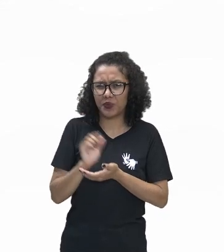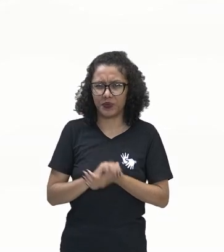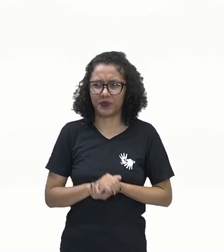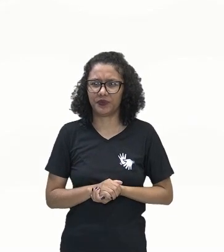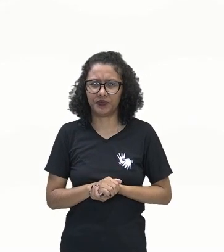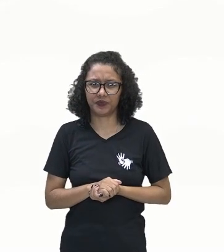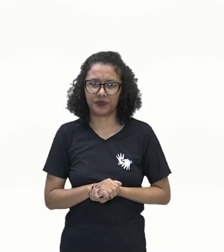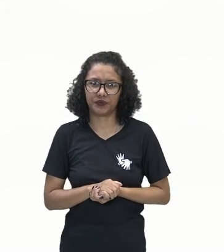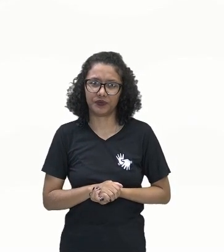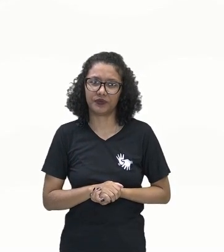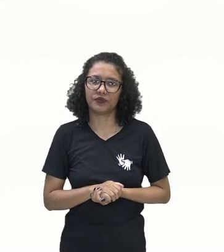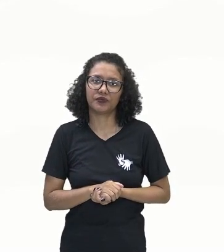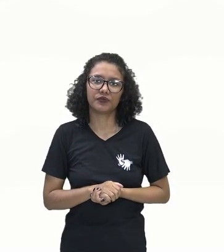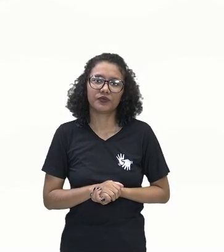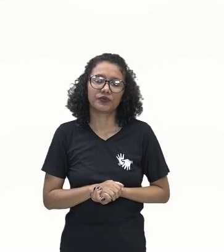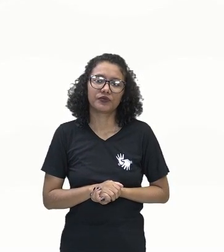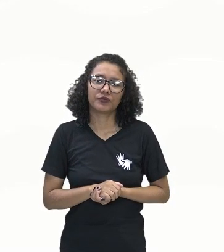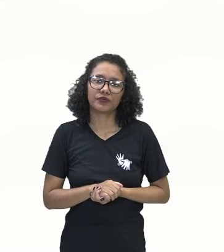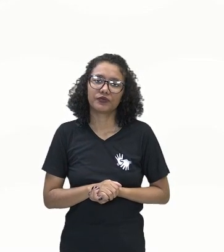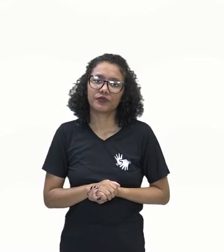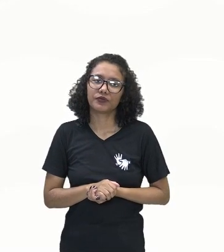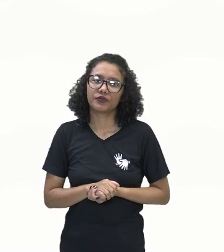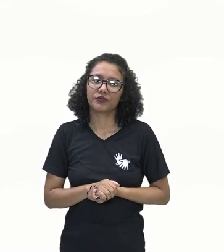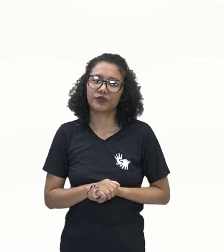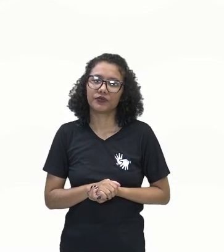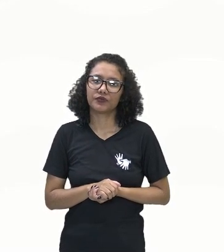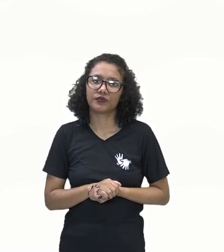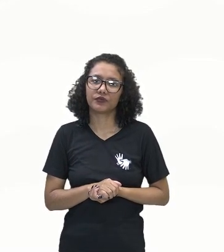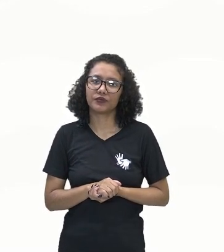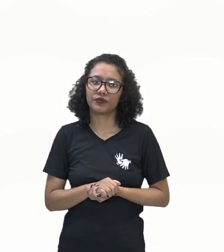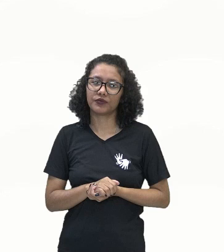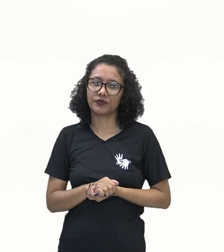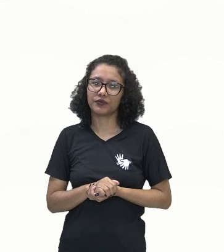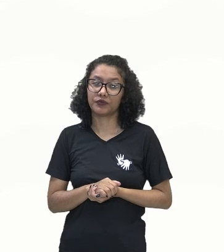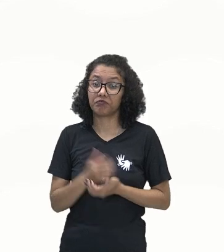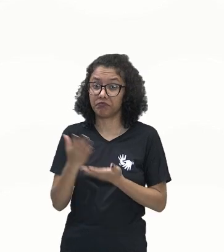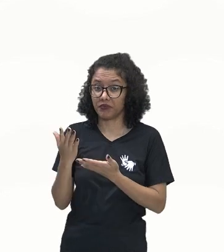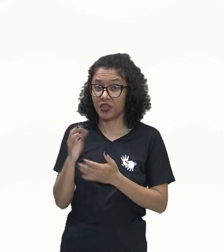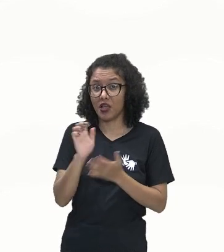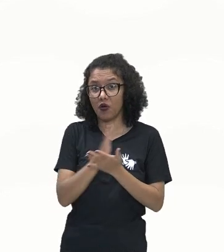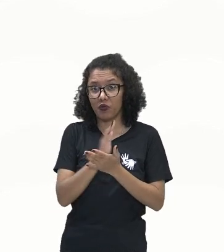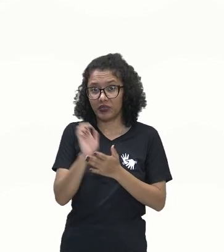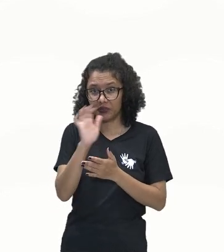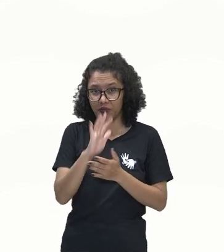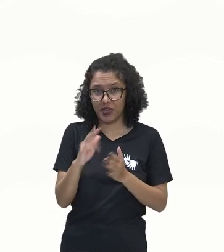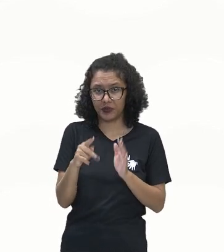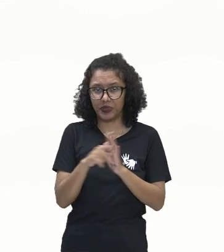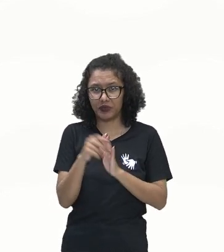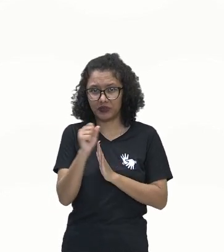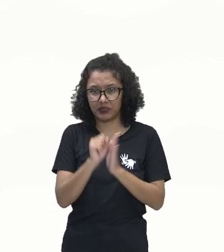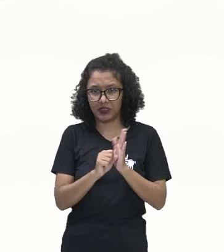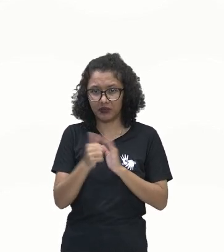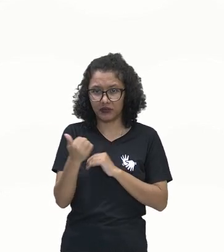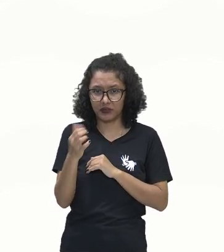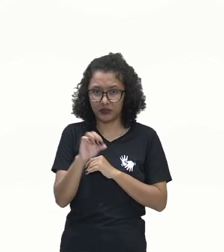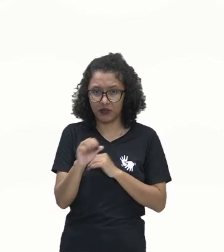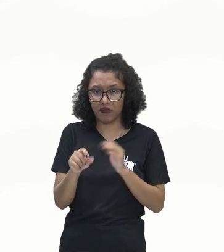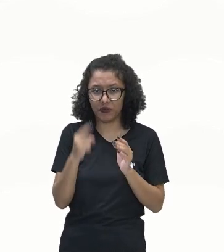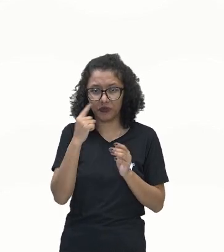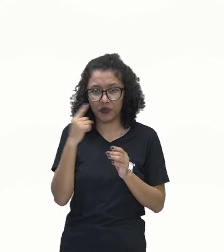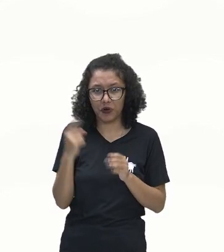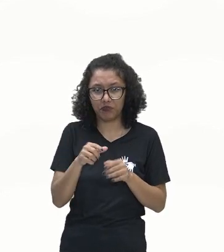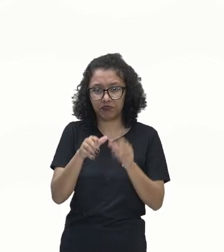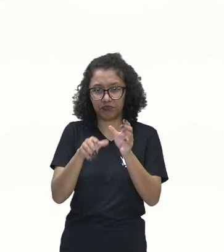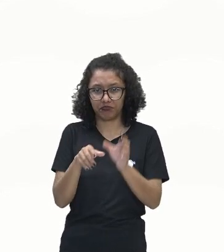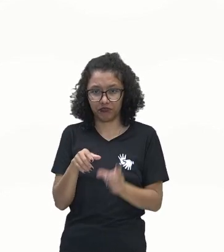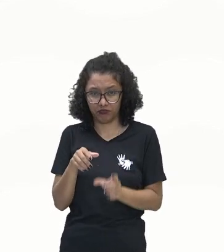aqui que tem aqui a imagem do século XIX, a primeira, escravos negros detidos no tronco, Brasil aqui